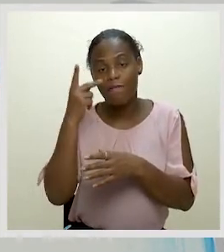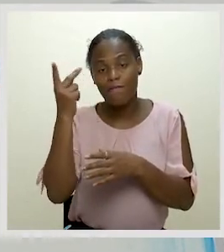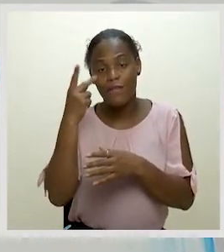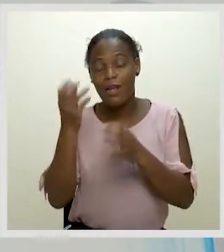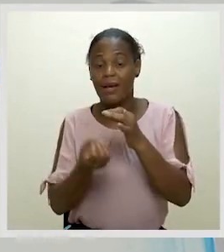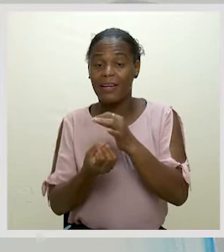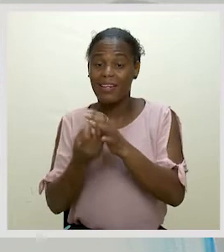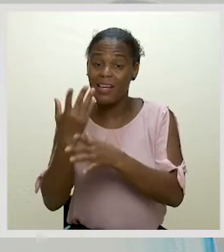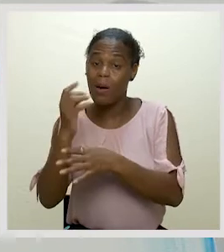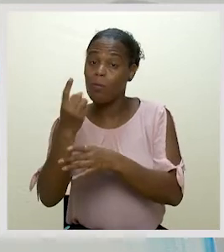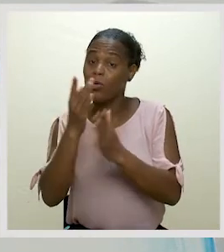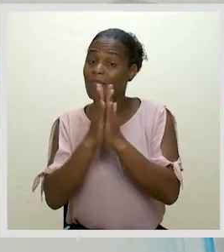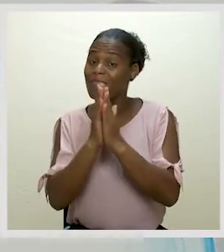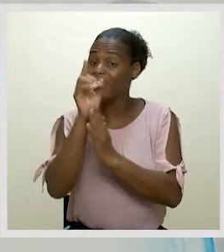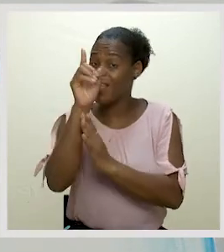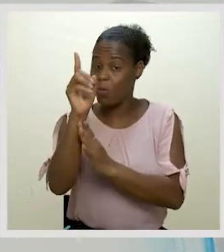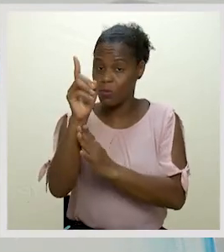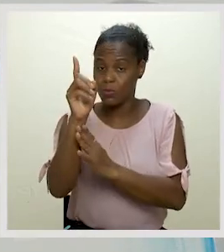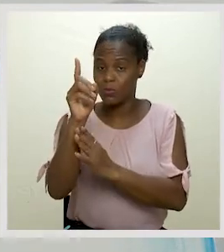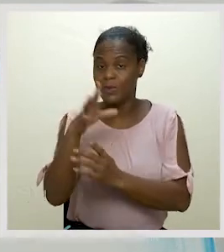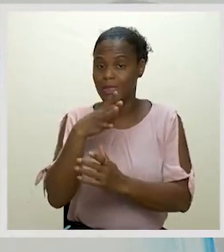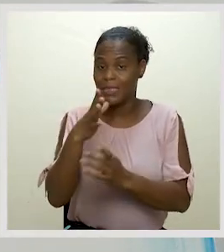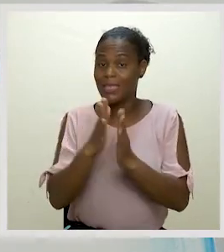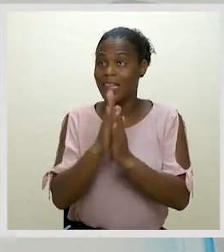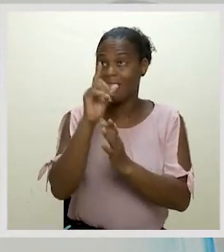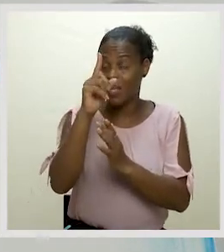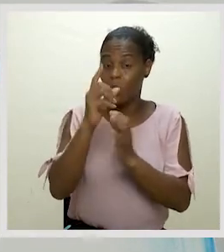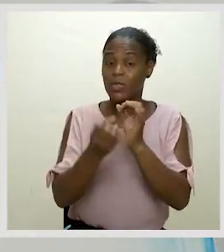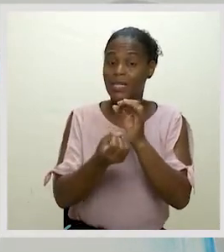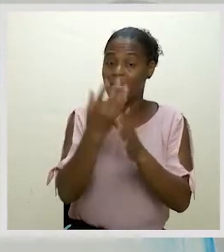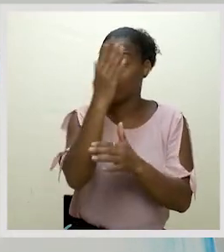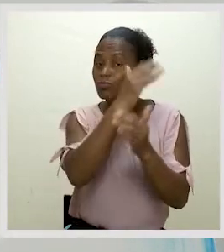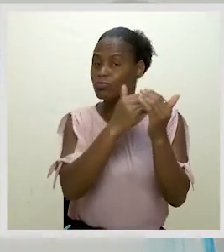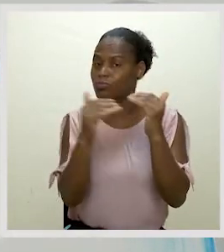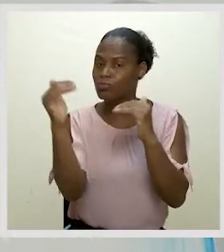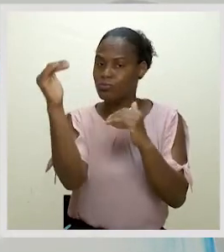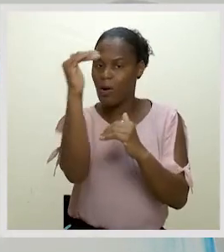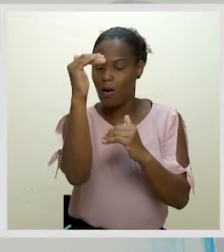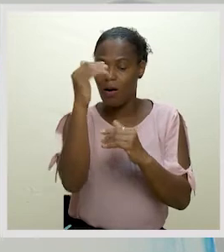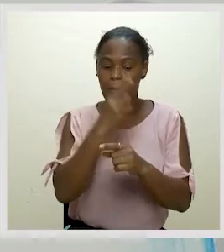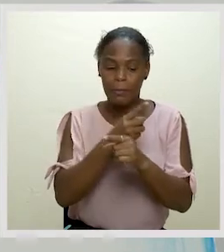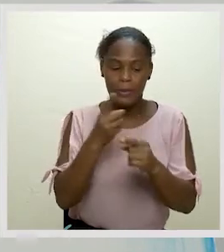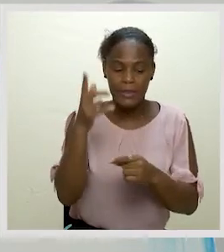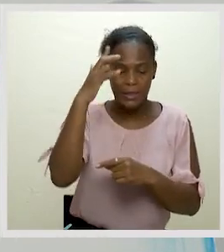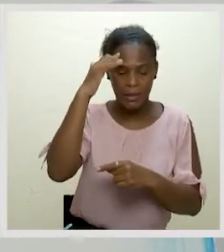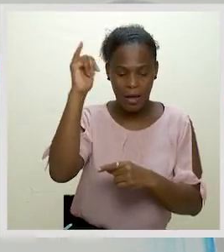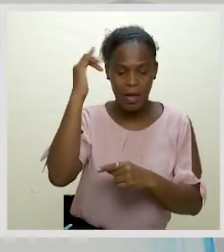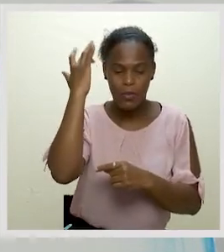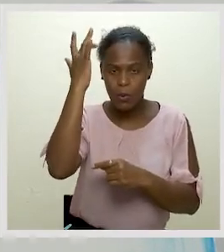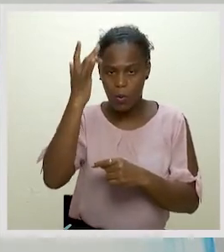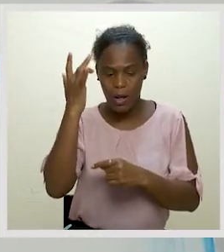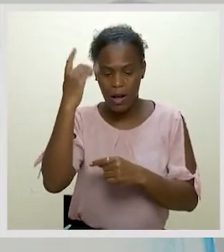foi criado por Deus que é um Criador supremo. E daí é que surgiu